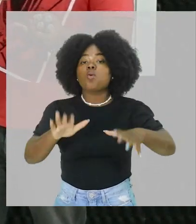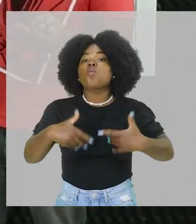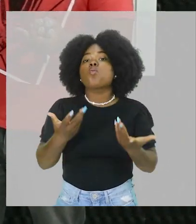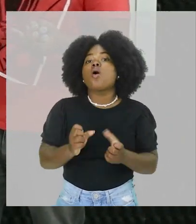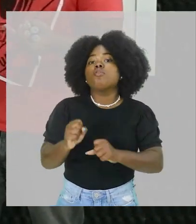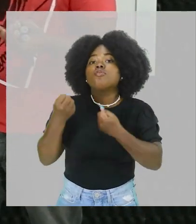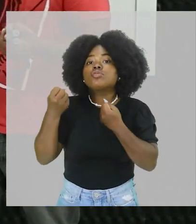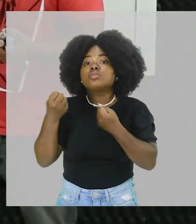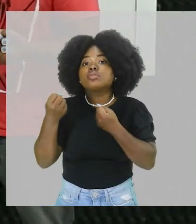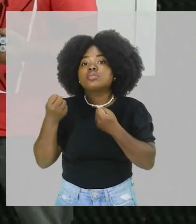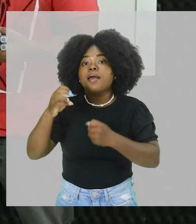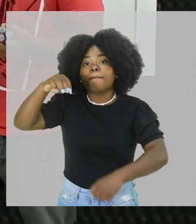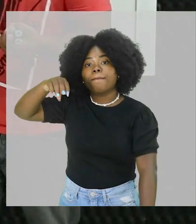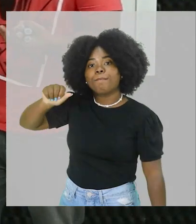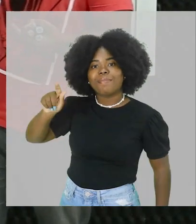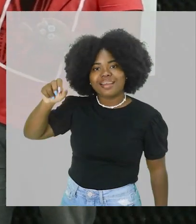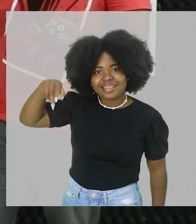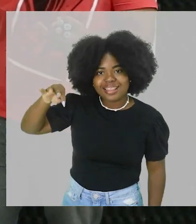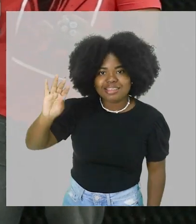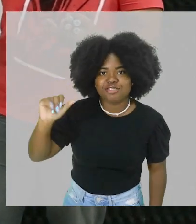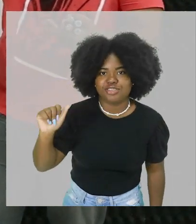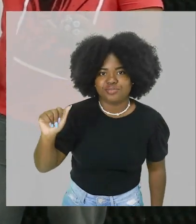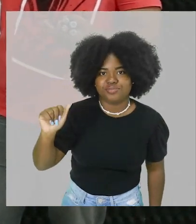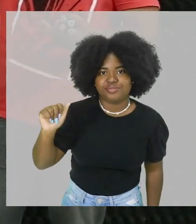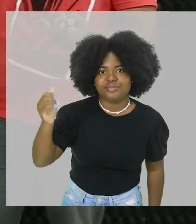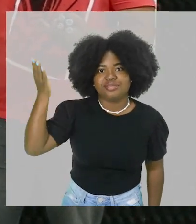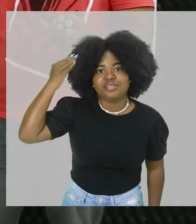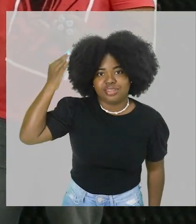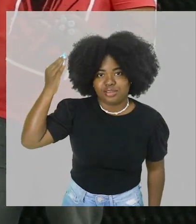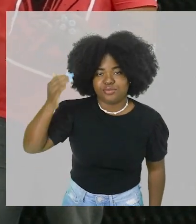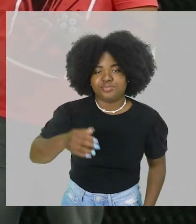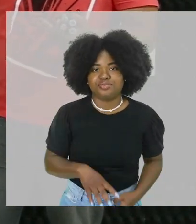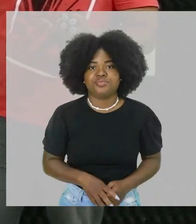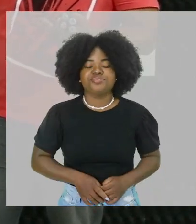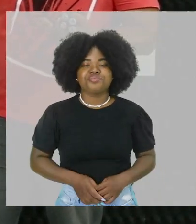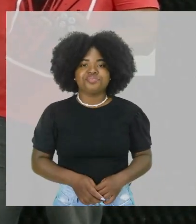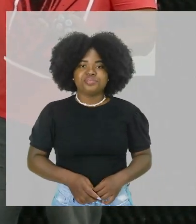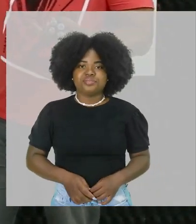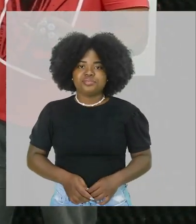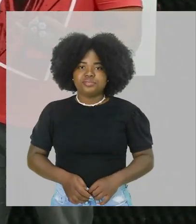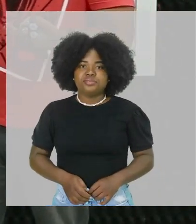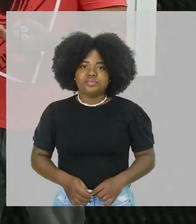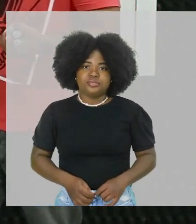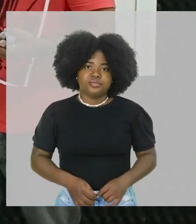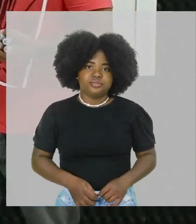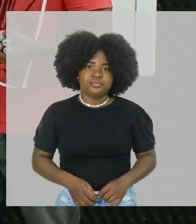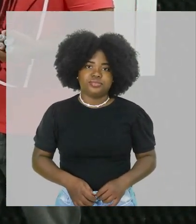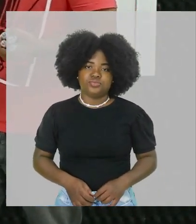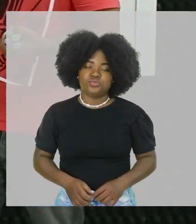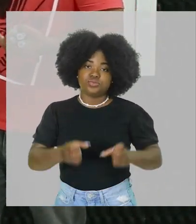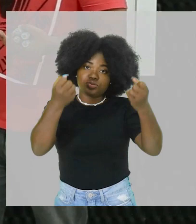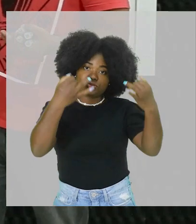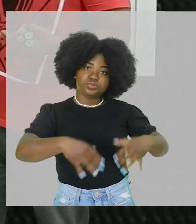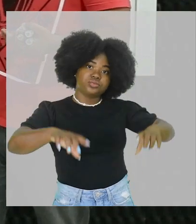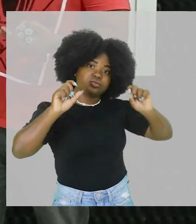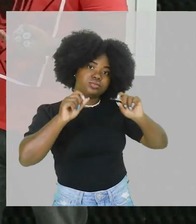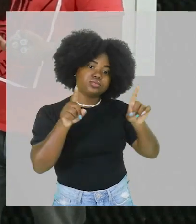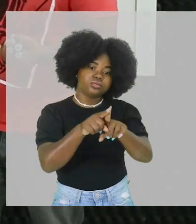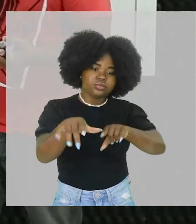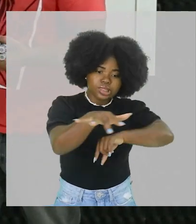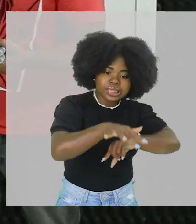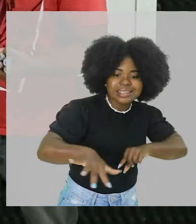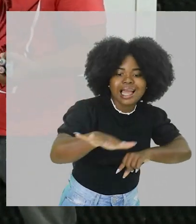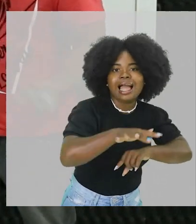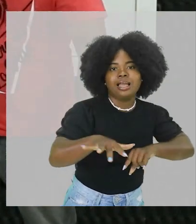que nós chamamos de força magnética. Mas nós não vamos falar dessa força magnética agora, certo? Nós vamos falar do campo.